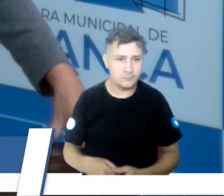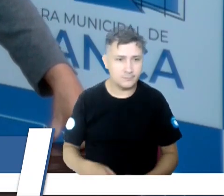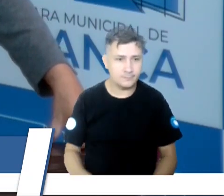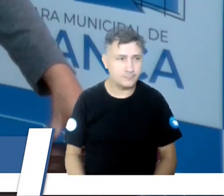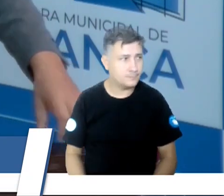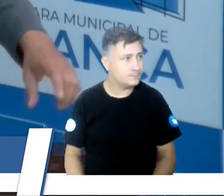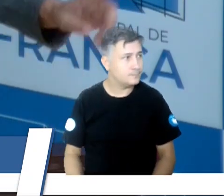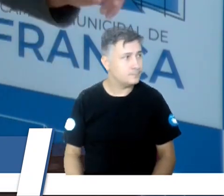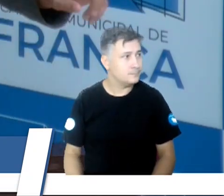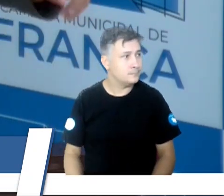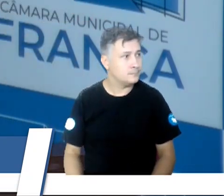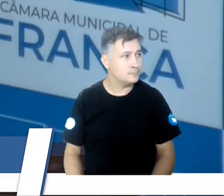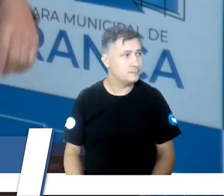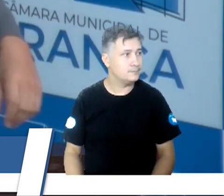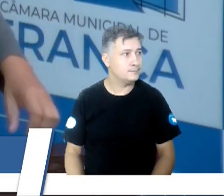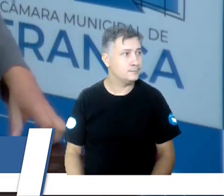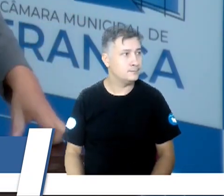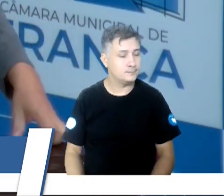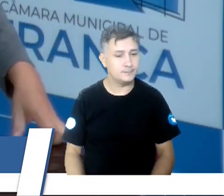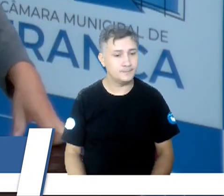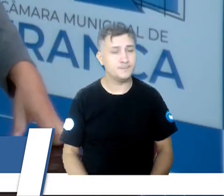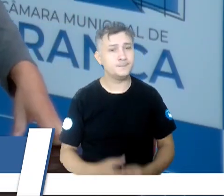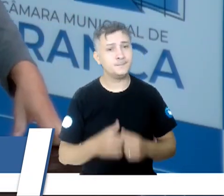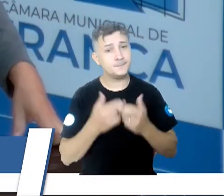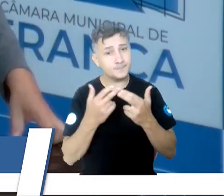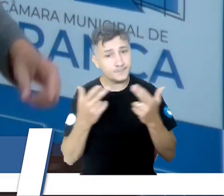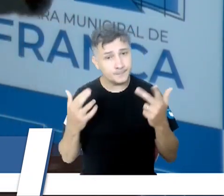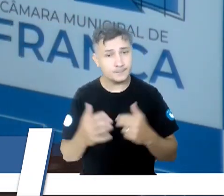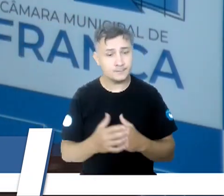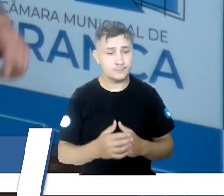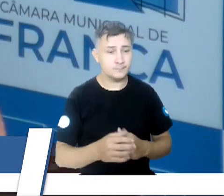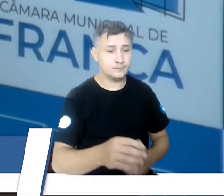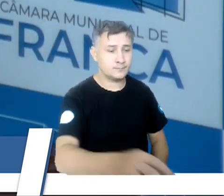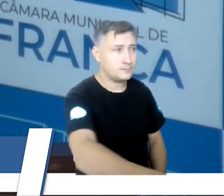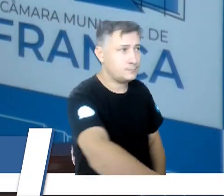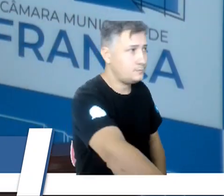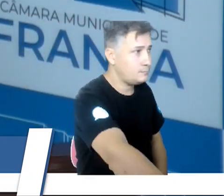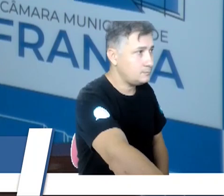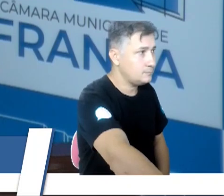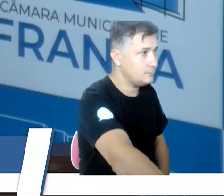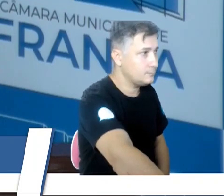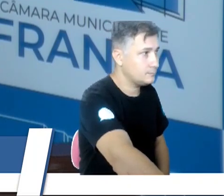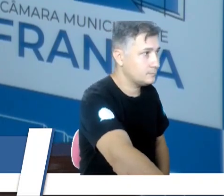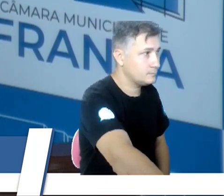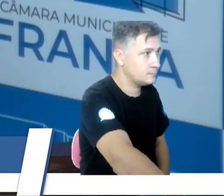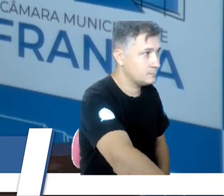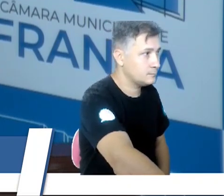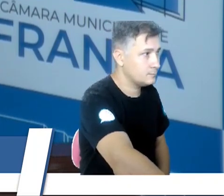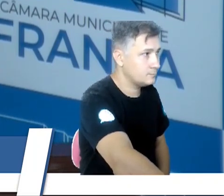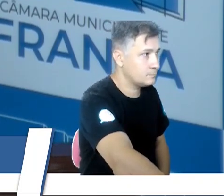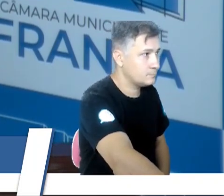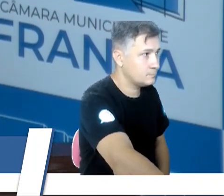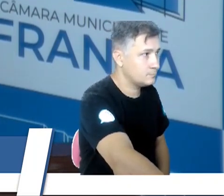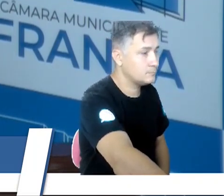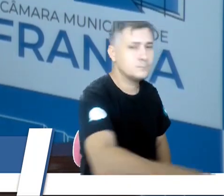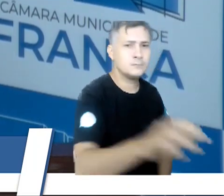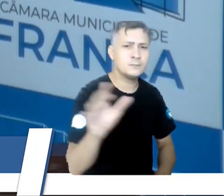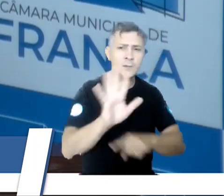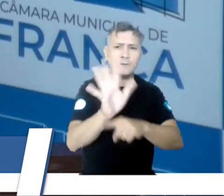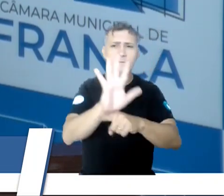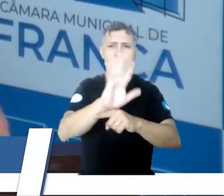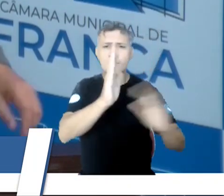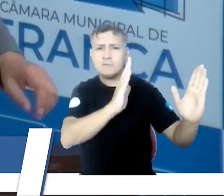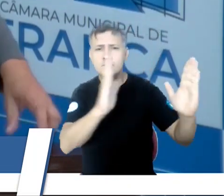não teve. Eu só queria pedir para a Adriana fazer uma gentileza de colocar um vídeo, ele é curtinho. Precisa